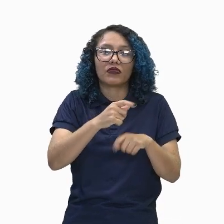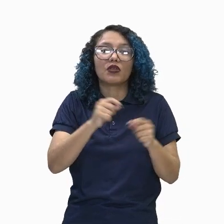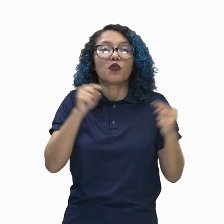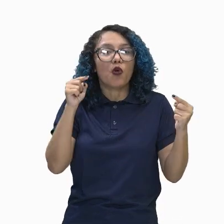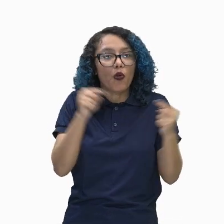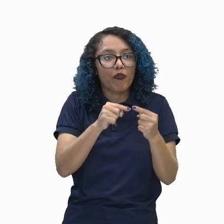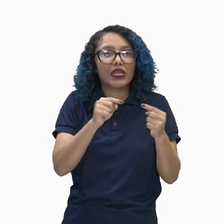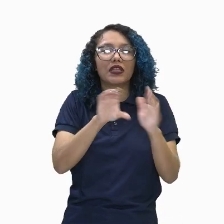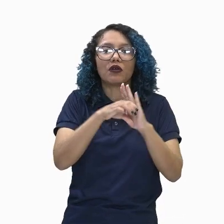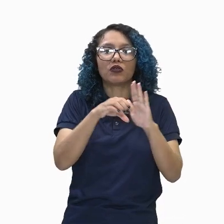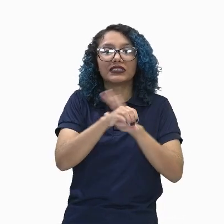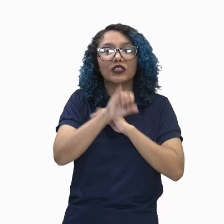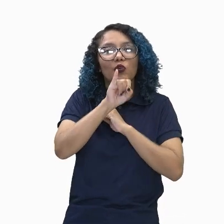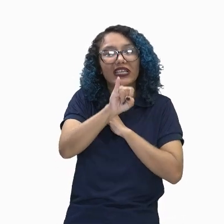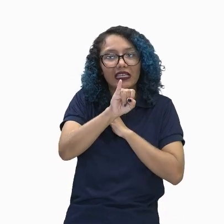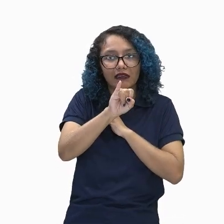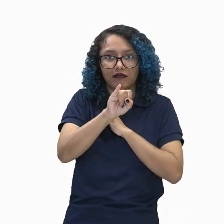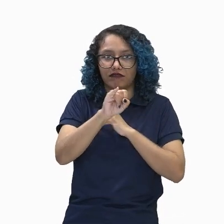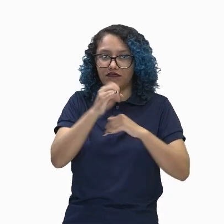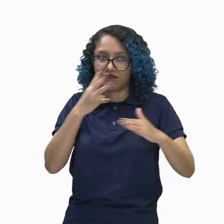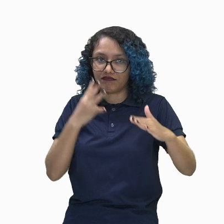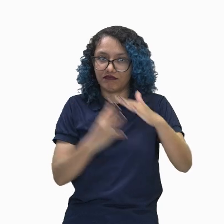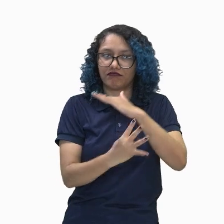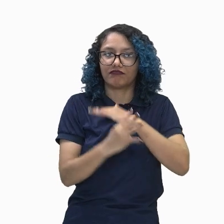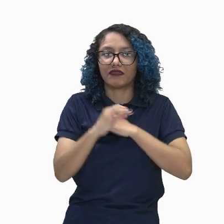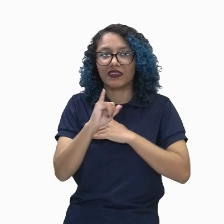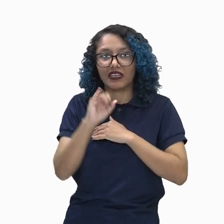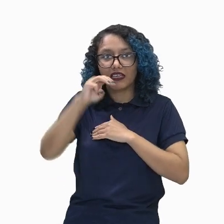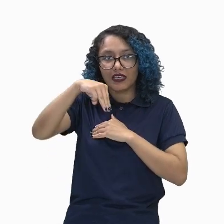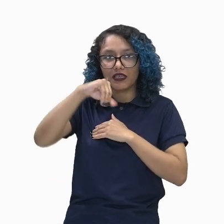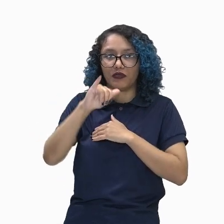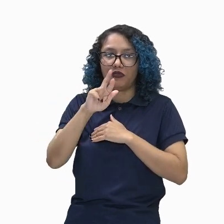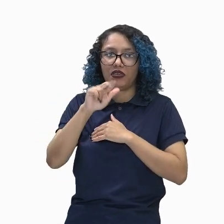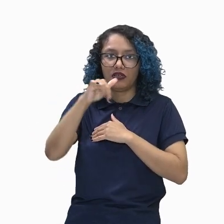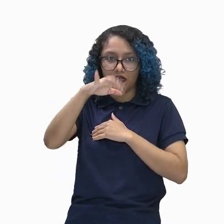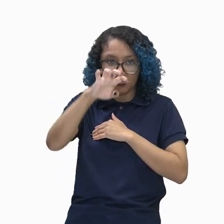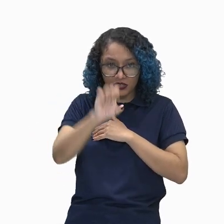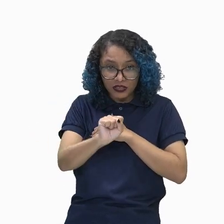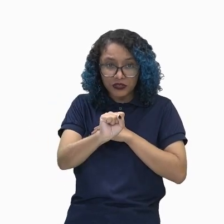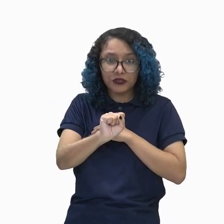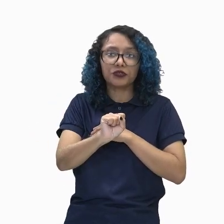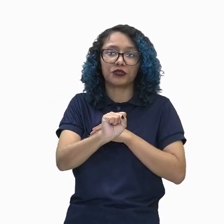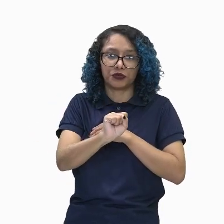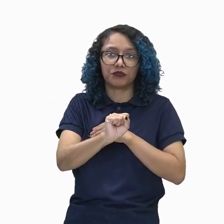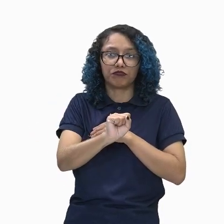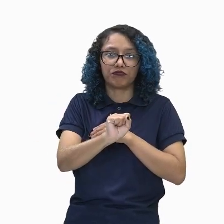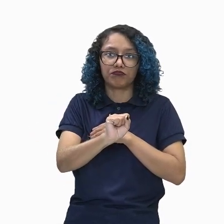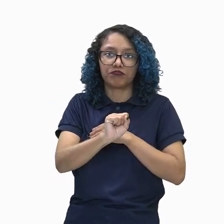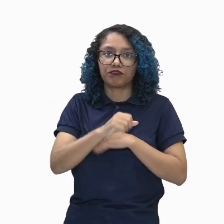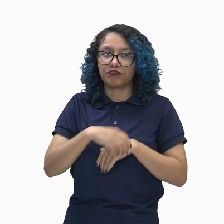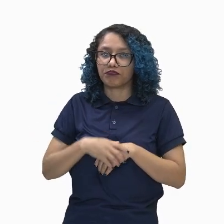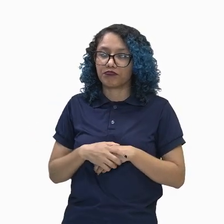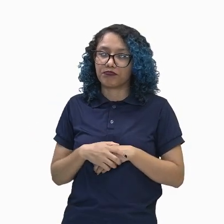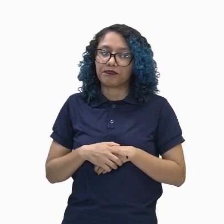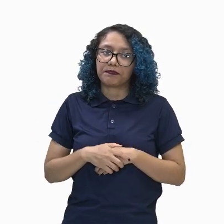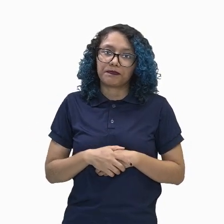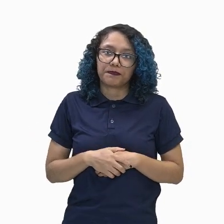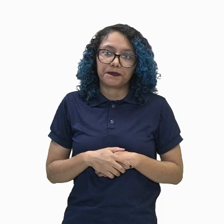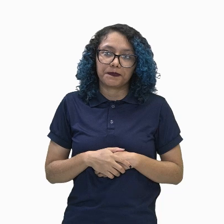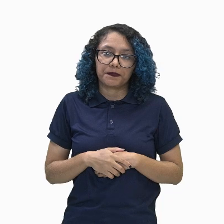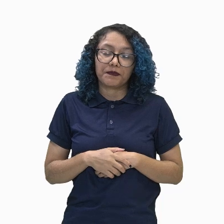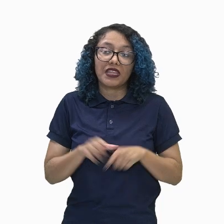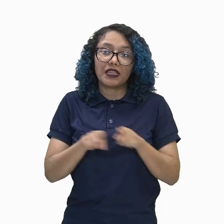um imigrante. Eu já não vou ser mais um imigrante porque eu já saí do meu país de origem, mas estarei sendo um imigrante.